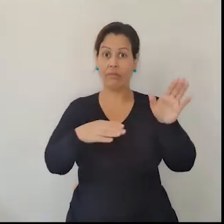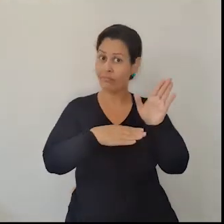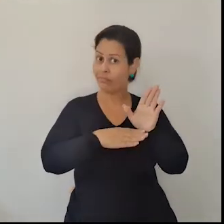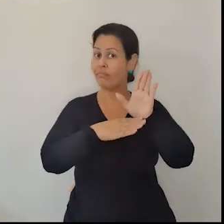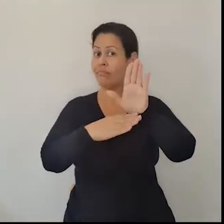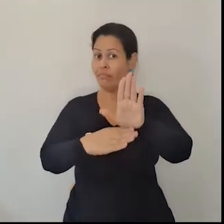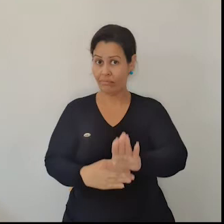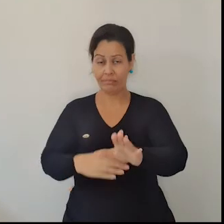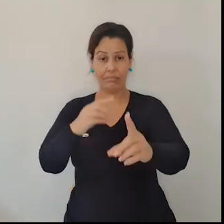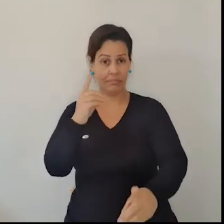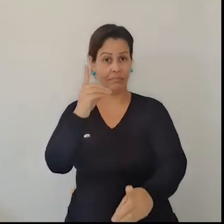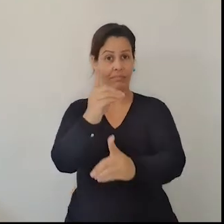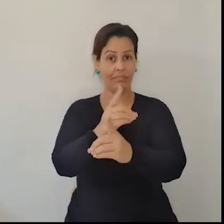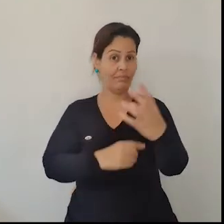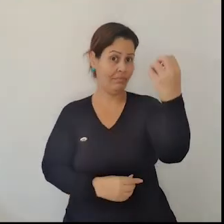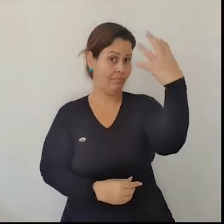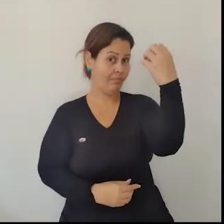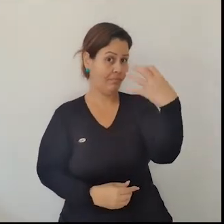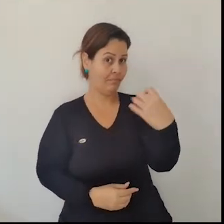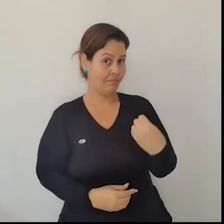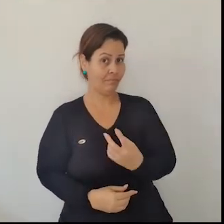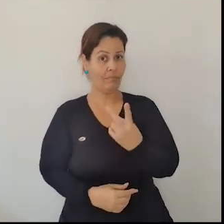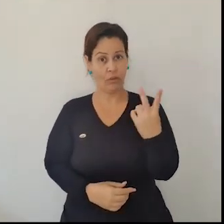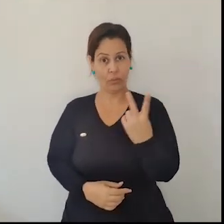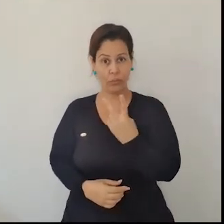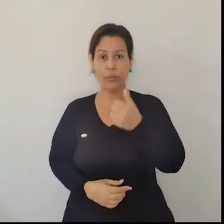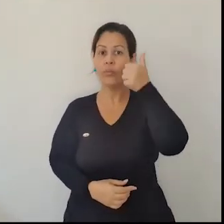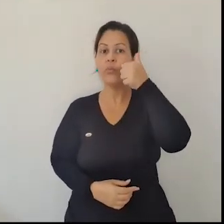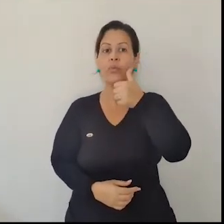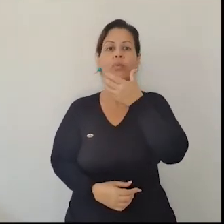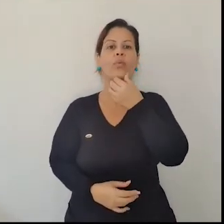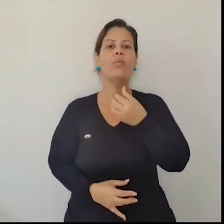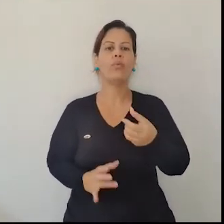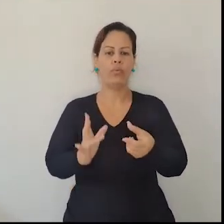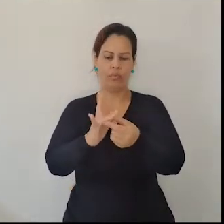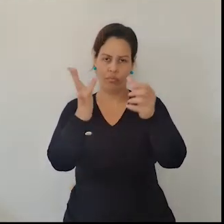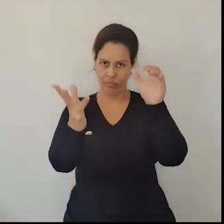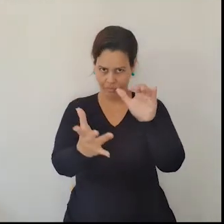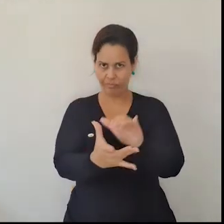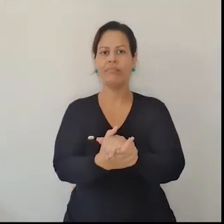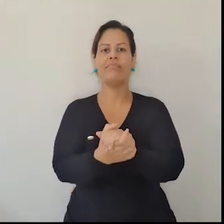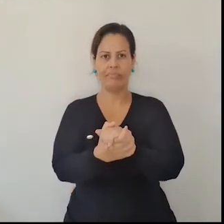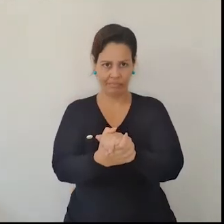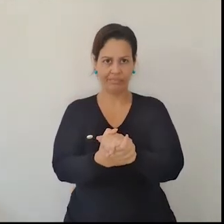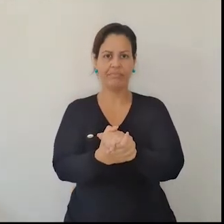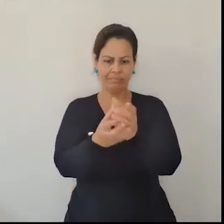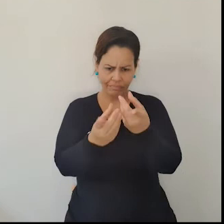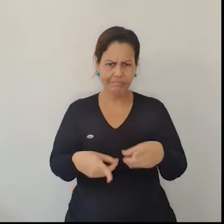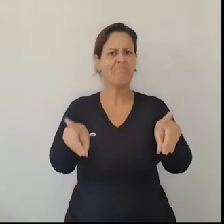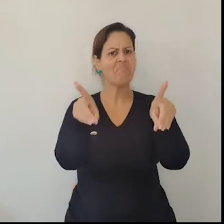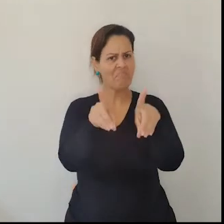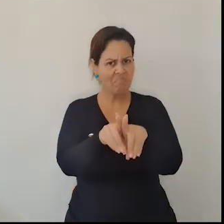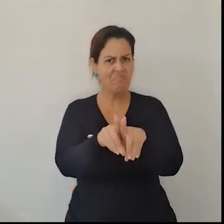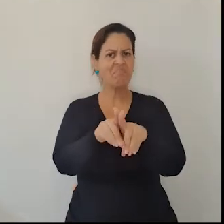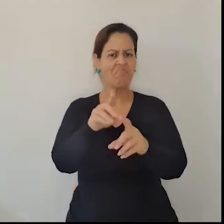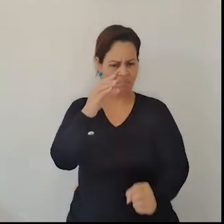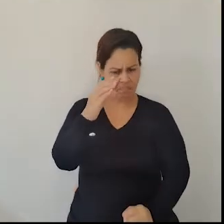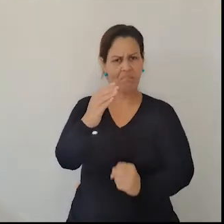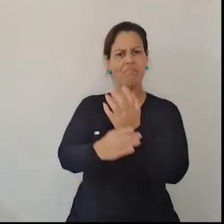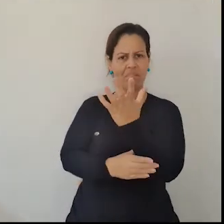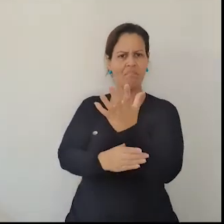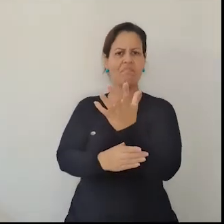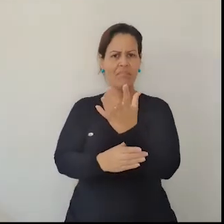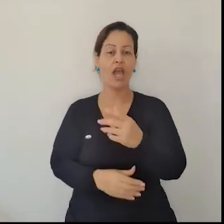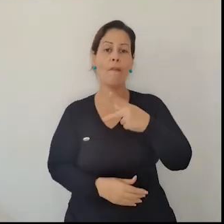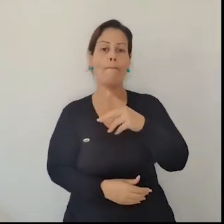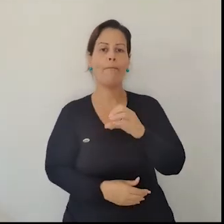Falando de radioatividade também, nós temos duas grandes e importantes pessoas que contribuíram para a